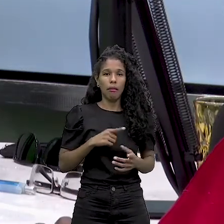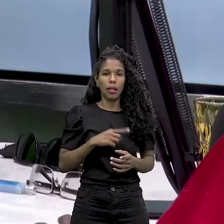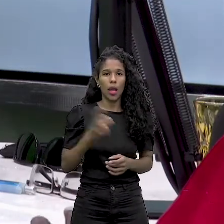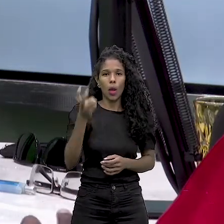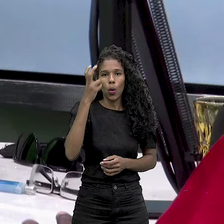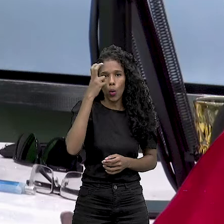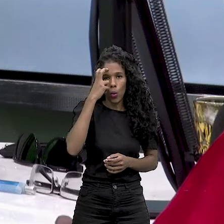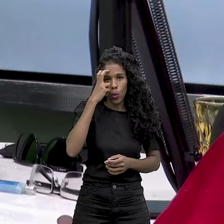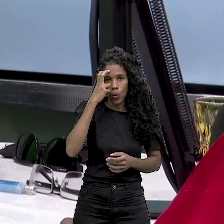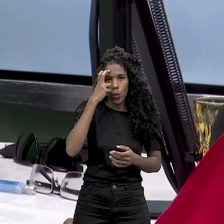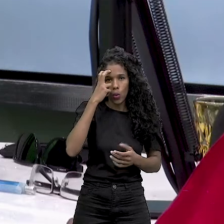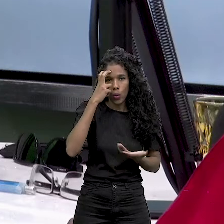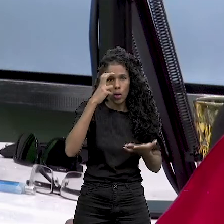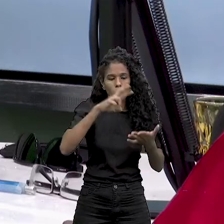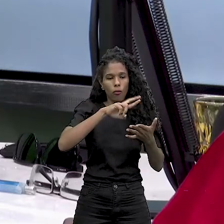cultura local,